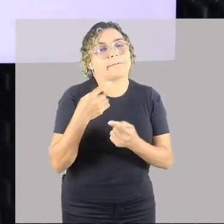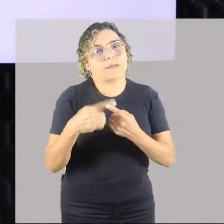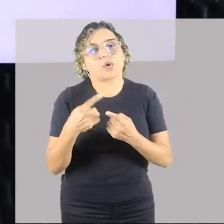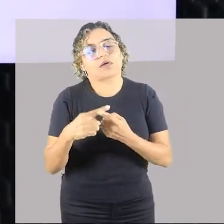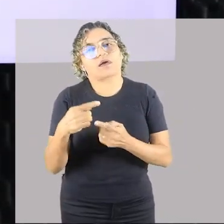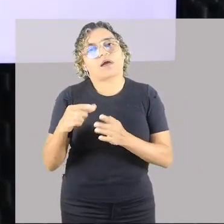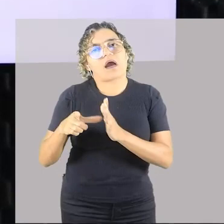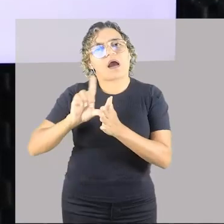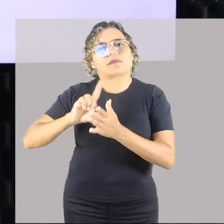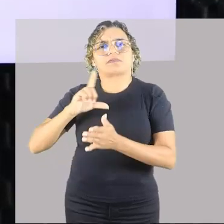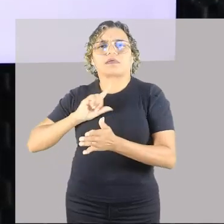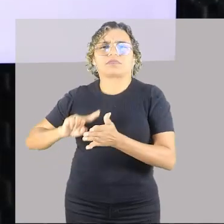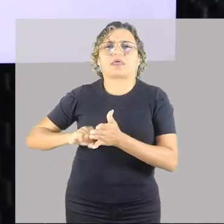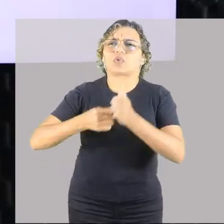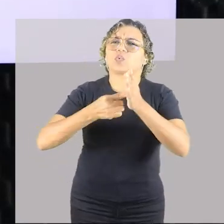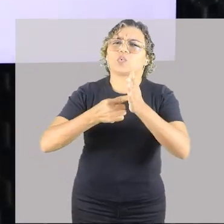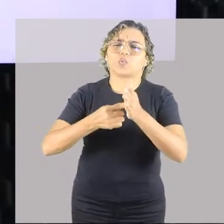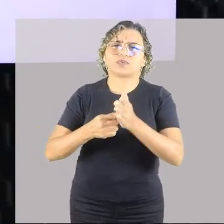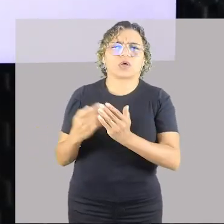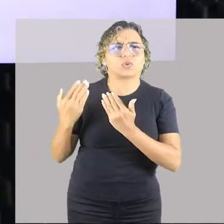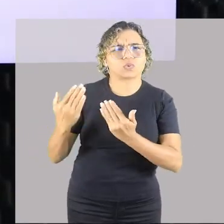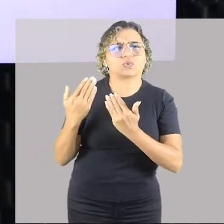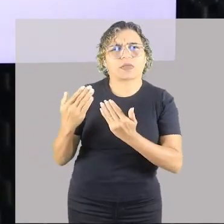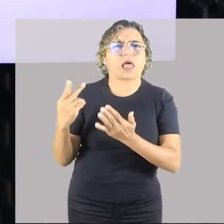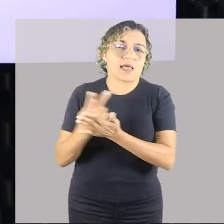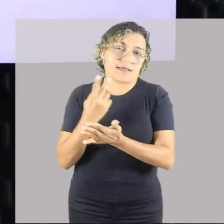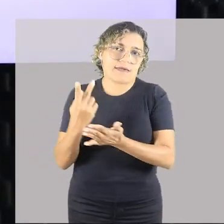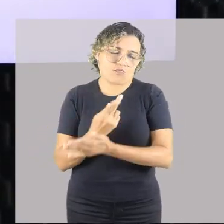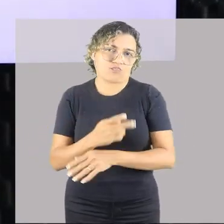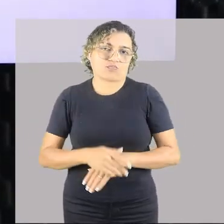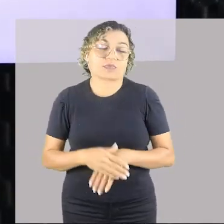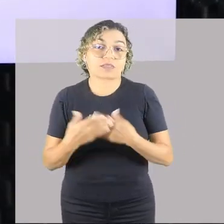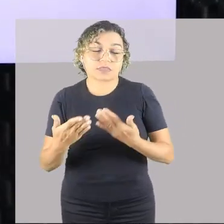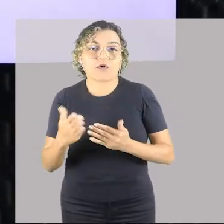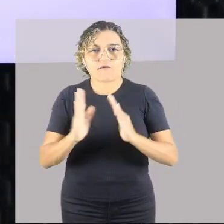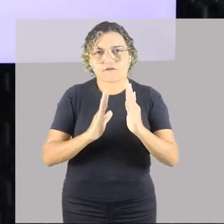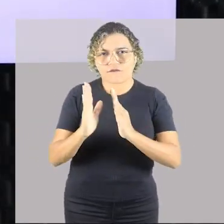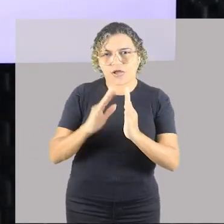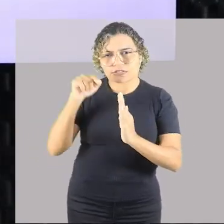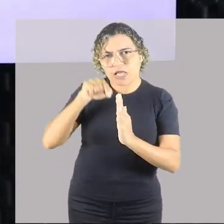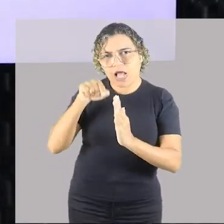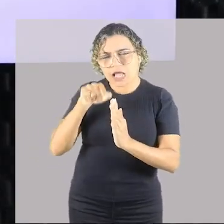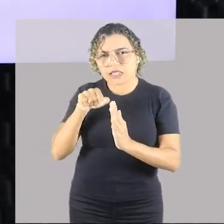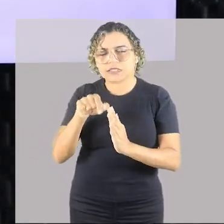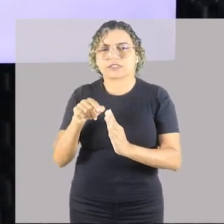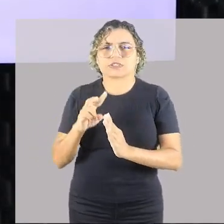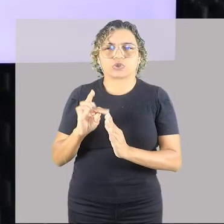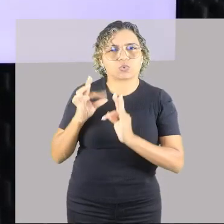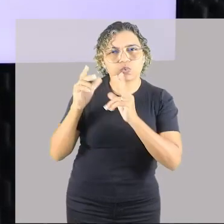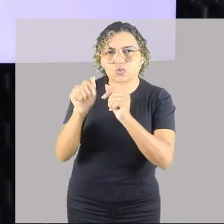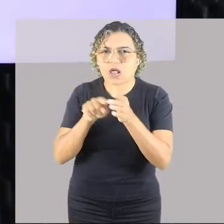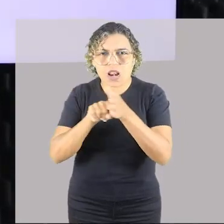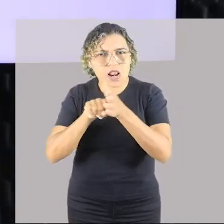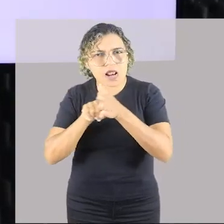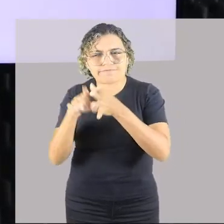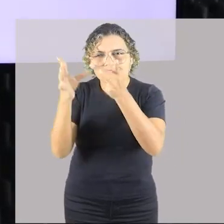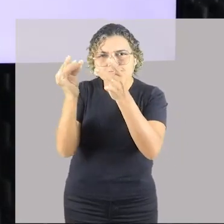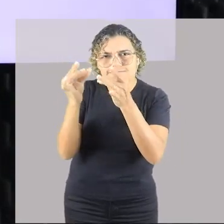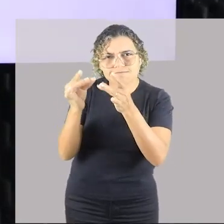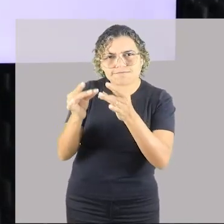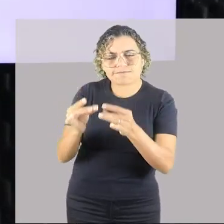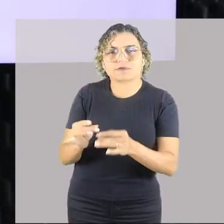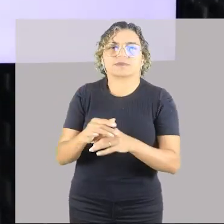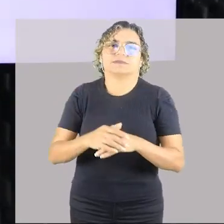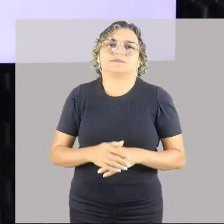disciplinar, é porque havia alguma denúncia, alguma suspeita de algum ilícito. É aqui nessa fase que tudo será averiguado. Tintim